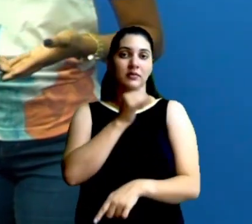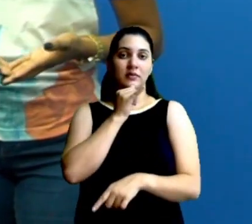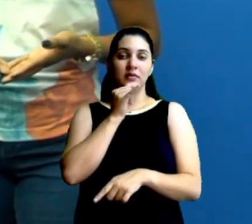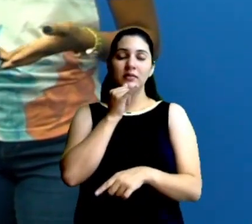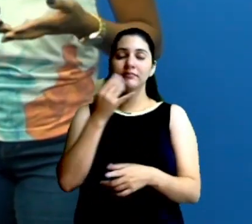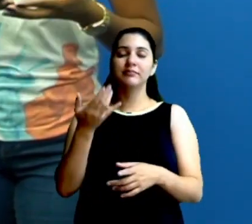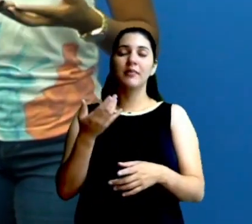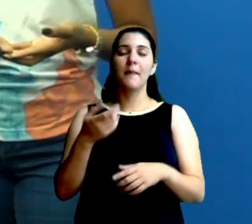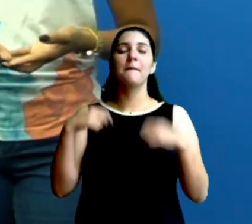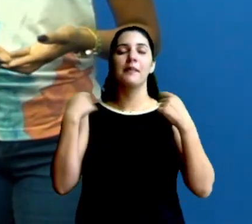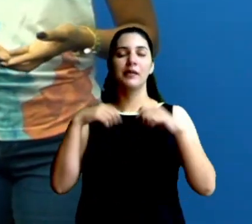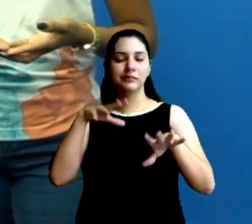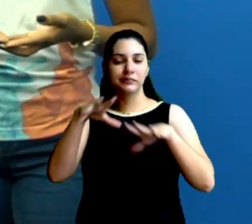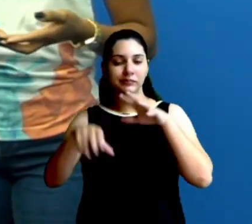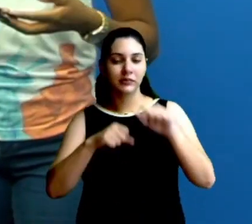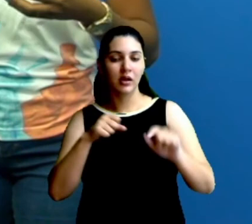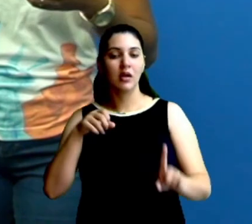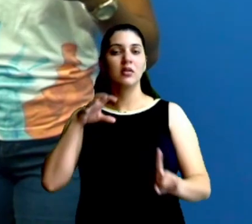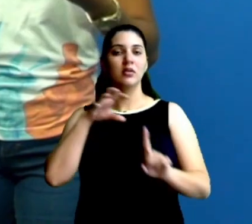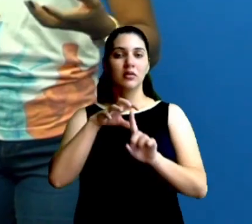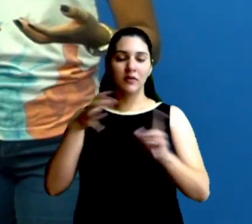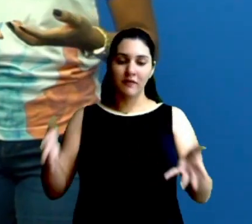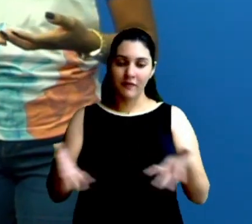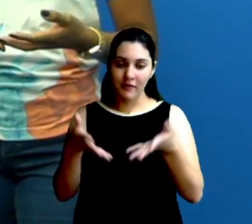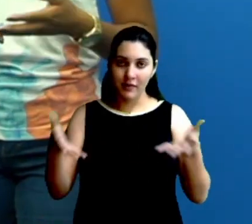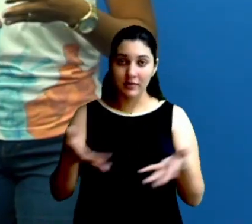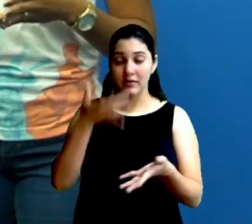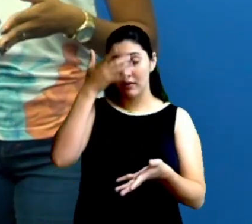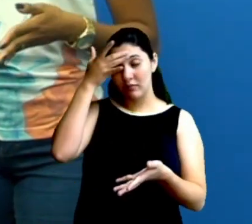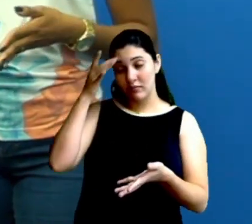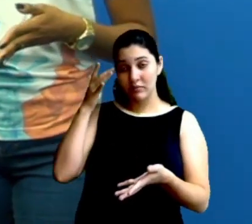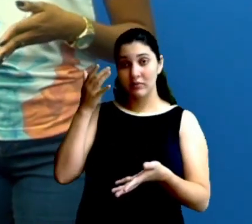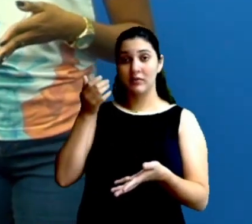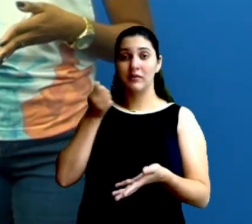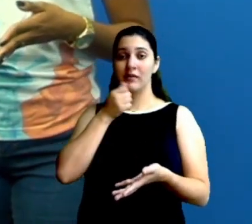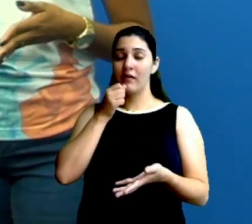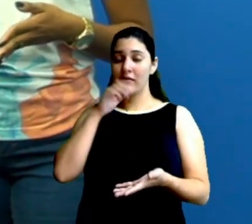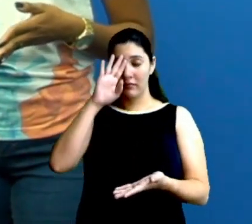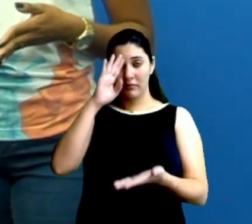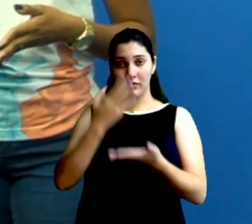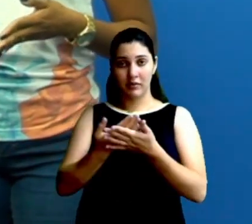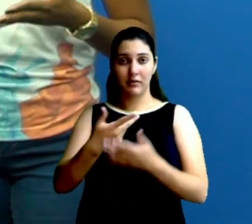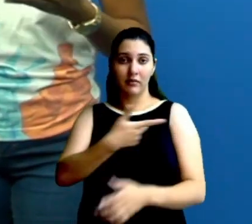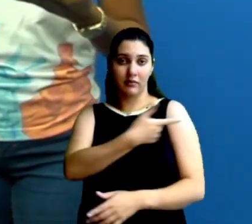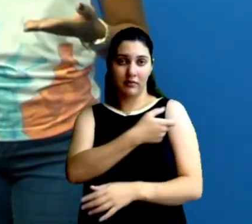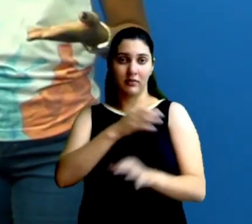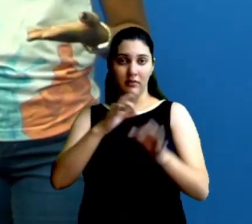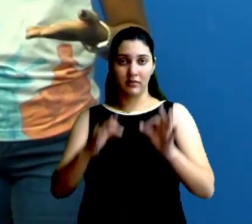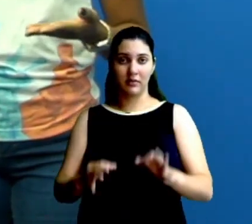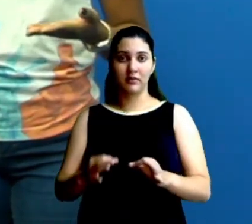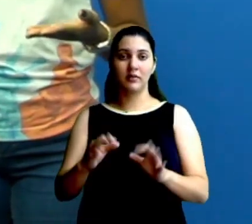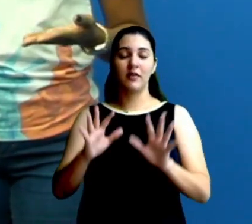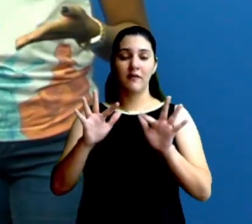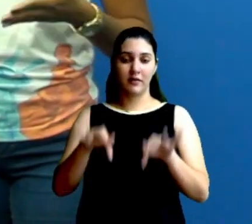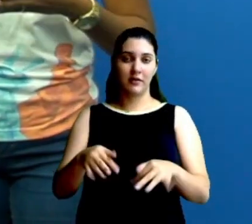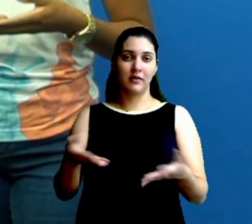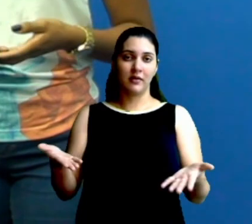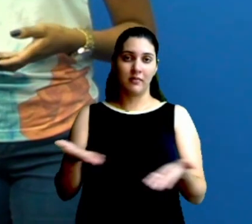corre atrás, incentiva aqueles que ainda não acreditam a se vacinar, certo? Então a gente encerra